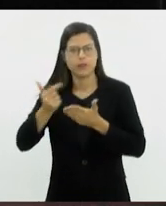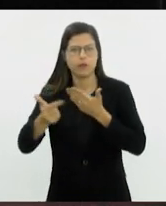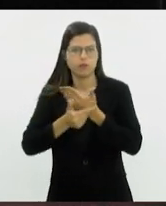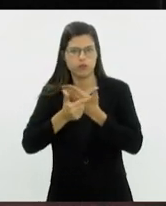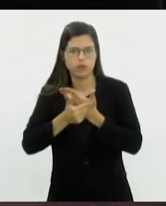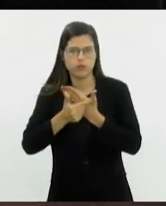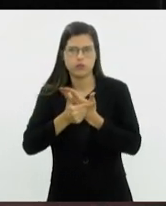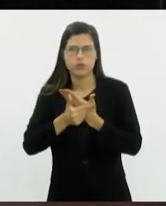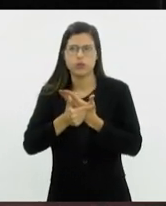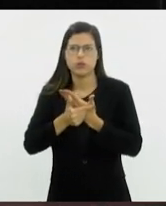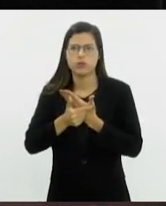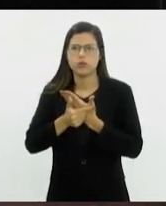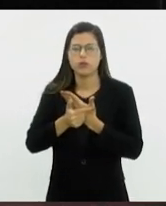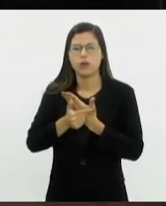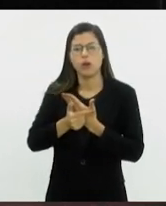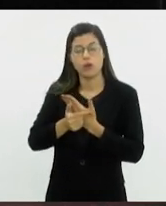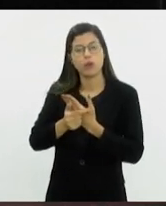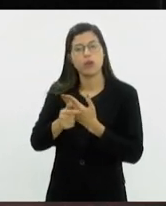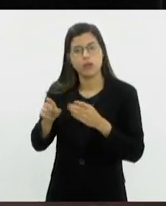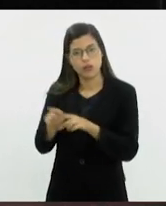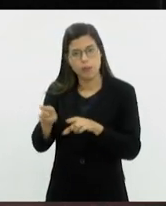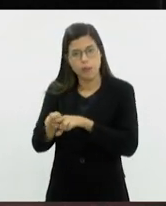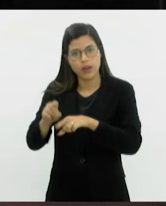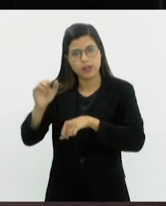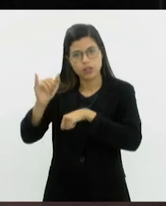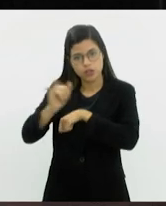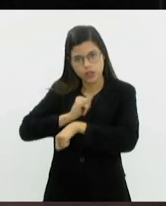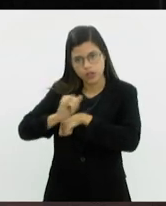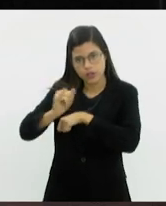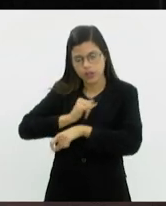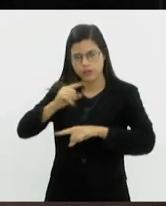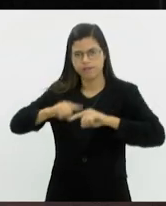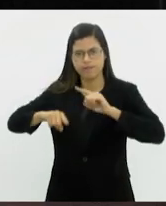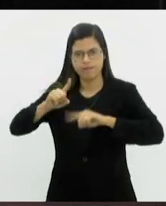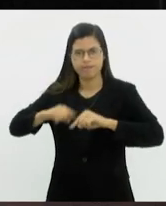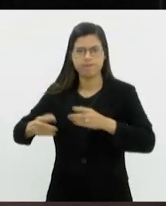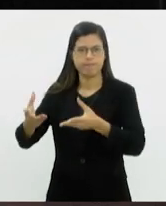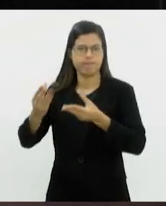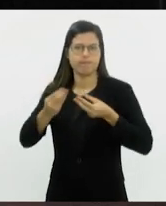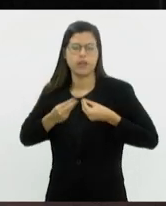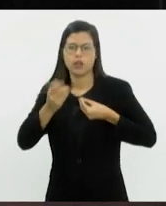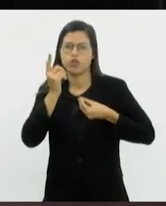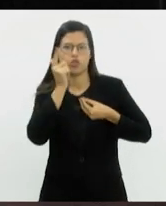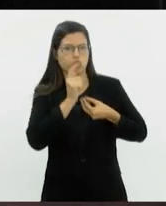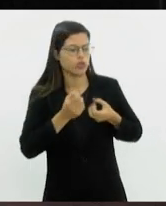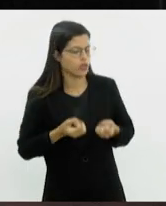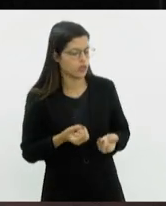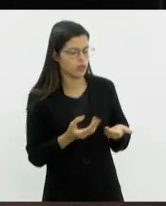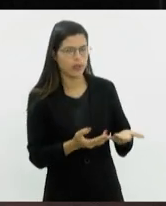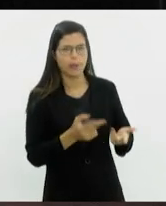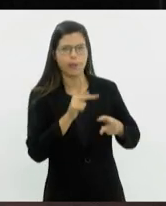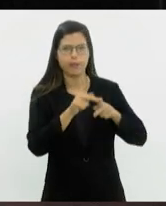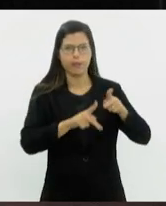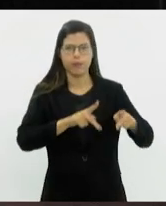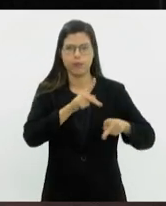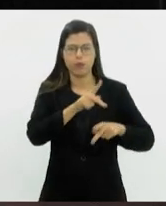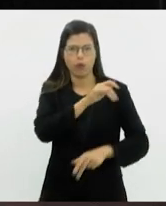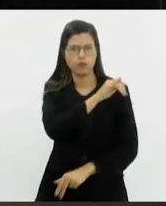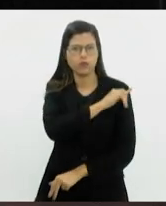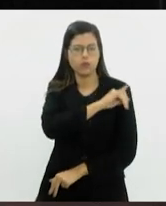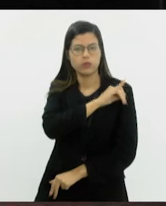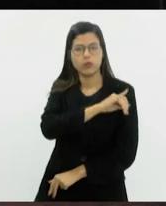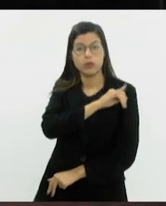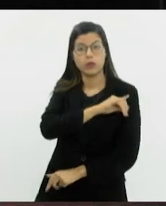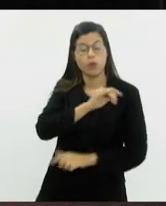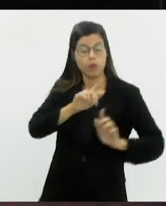principalmente, deu todas as ferramentas para que a gente pudesse entregar para a população carioca ações